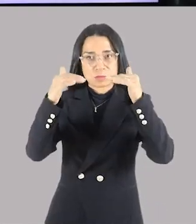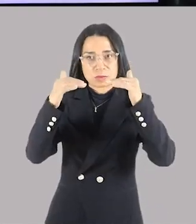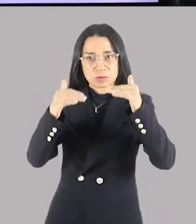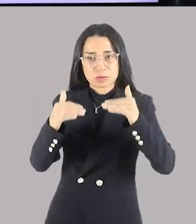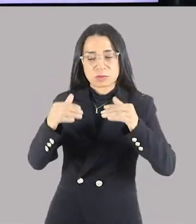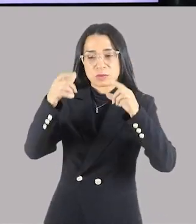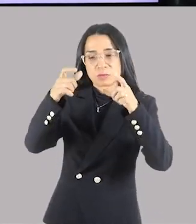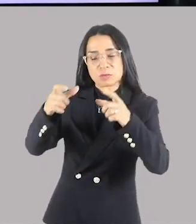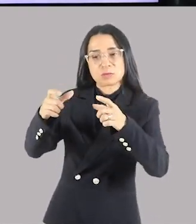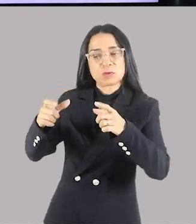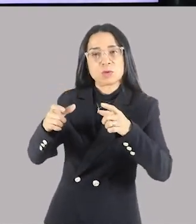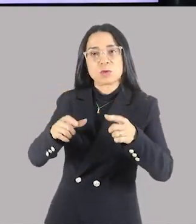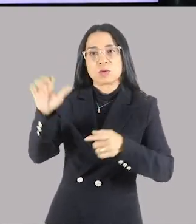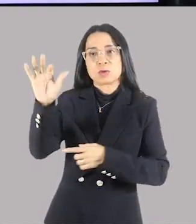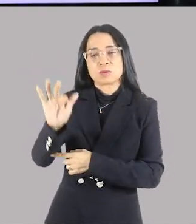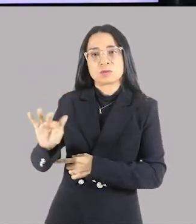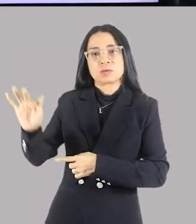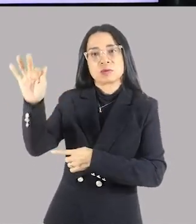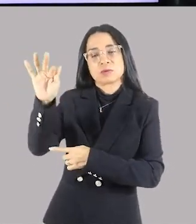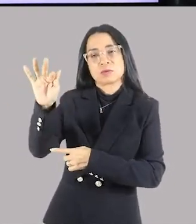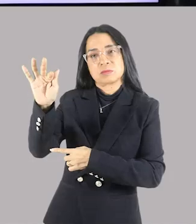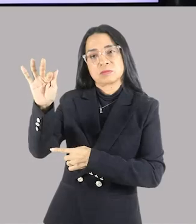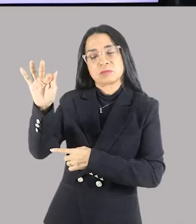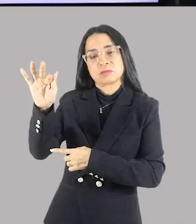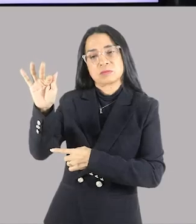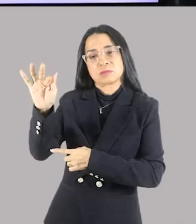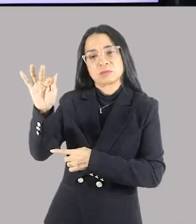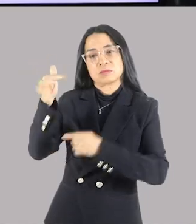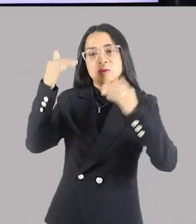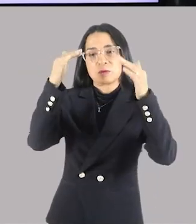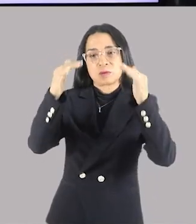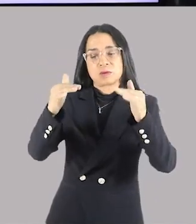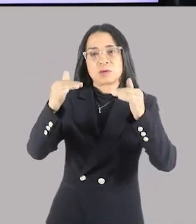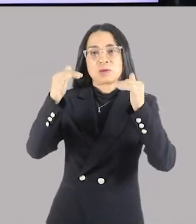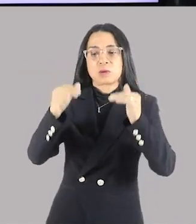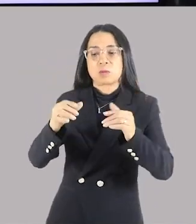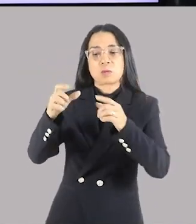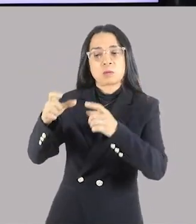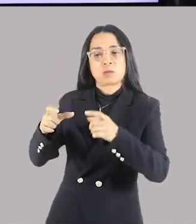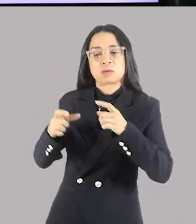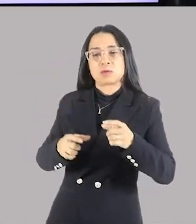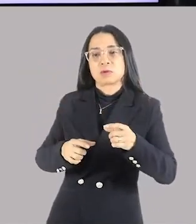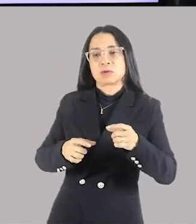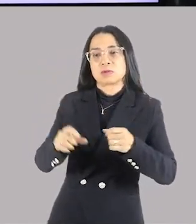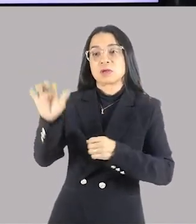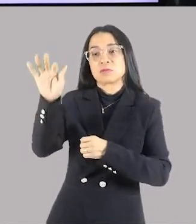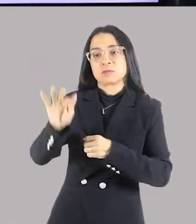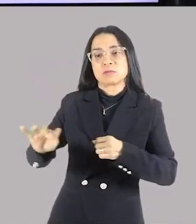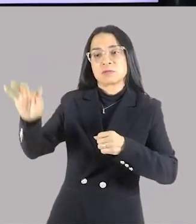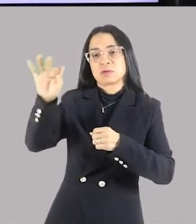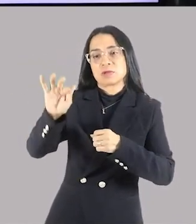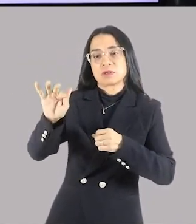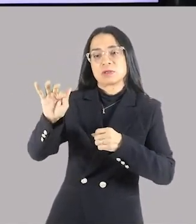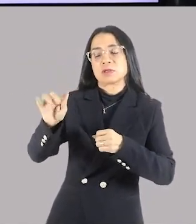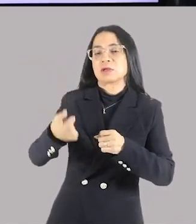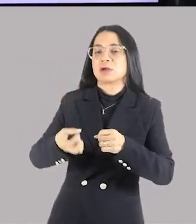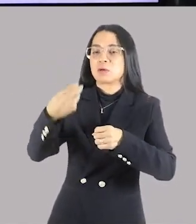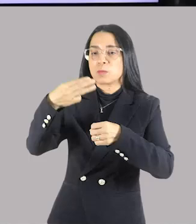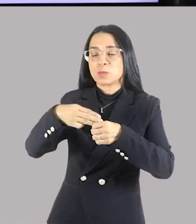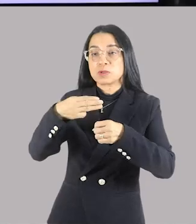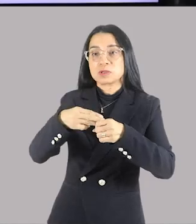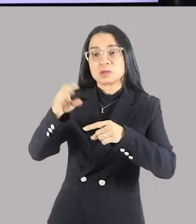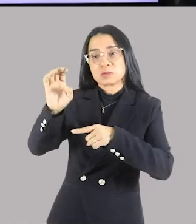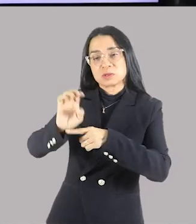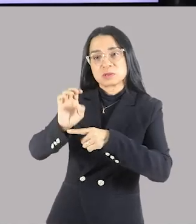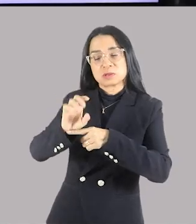órgãos da União, estados, aliás, em cada uma das entidades, União, estados, DF e municípios, nós vamos ter órgãos que